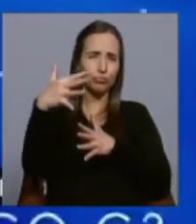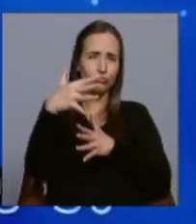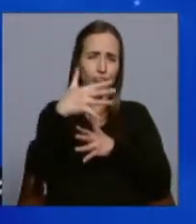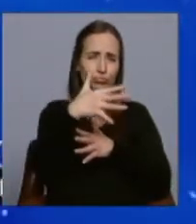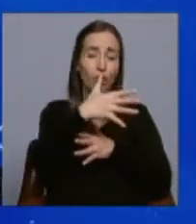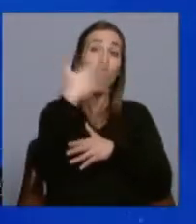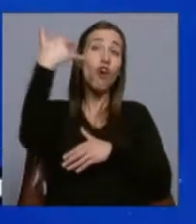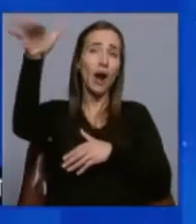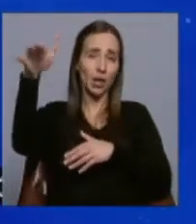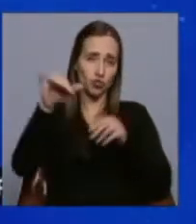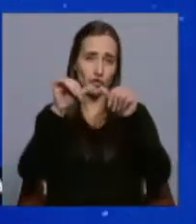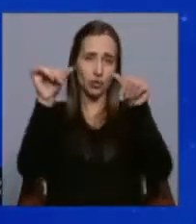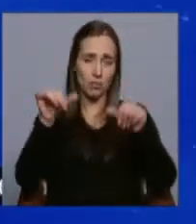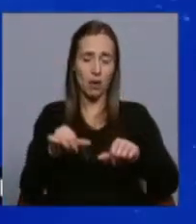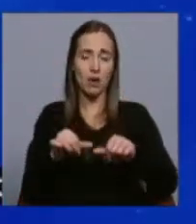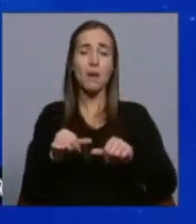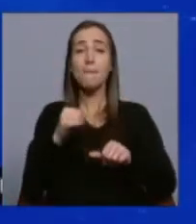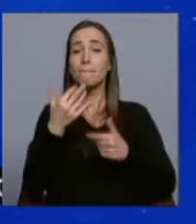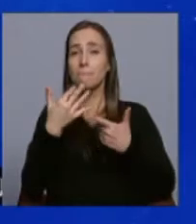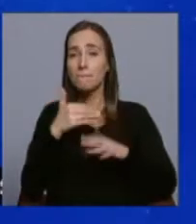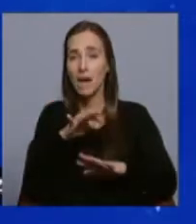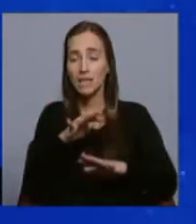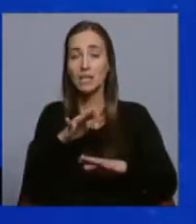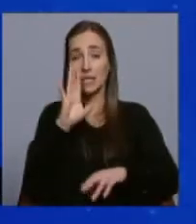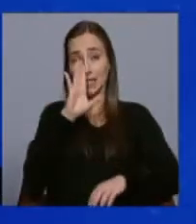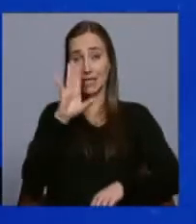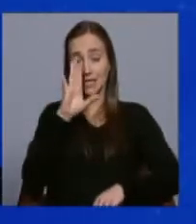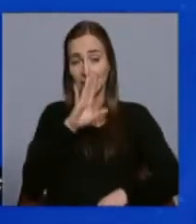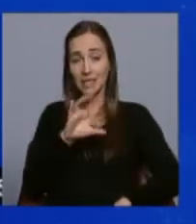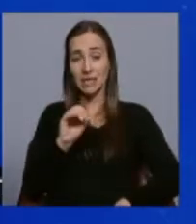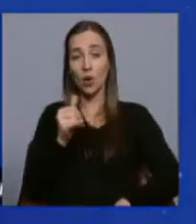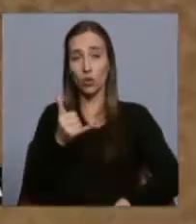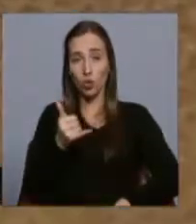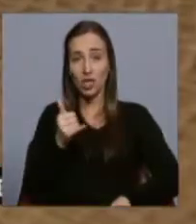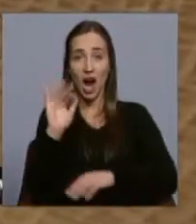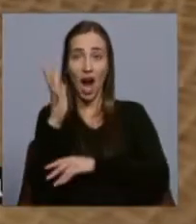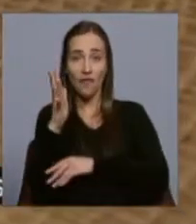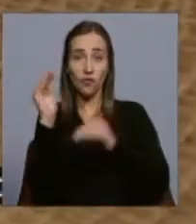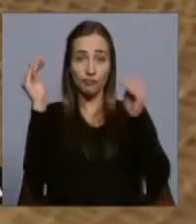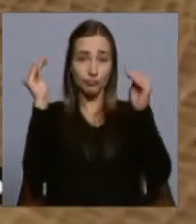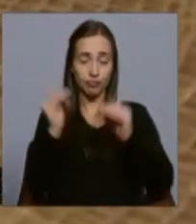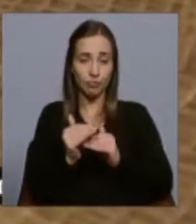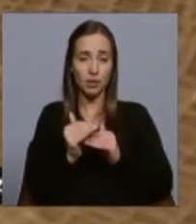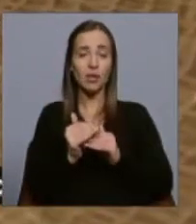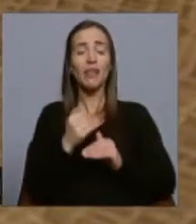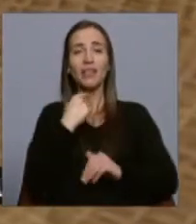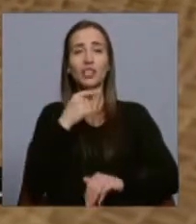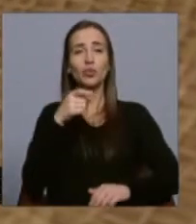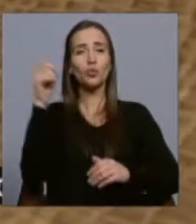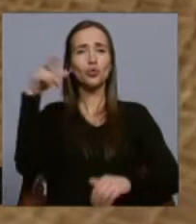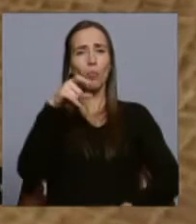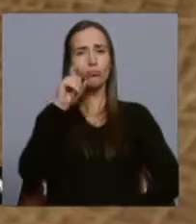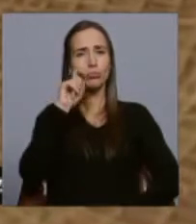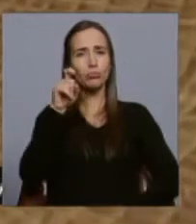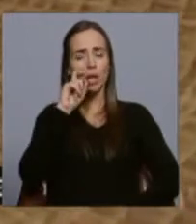solar. Mas, quanto menos deste carbono for encontrado nas árvores, quer dizer que o Sol protege-nos muito mais desse carbono